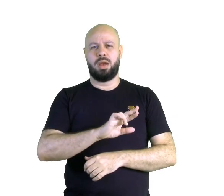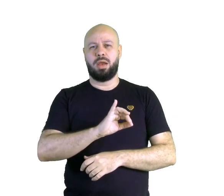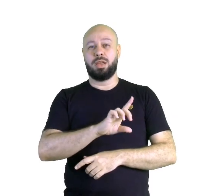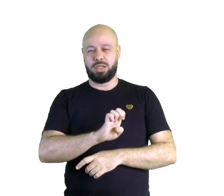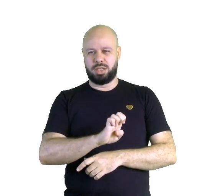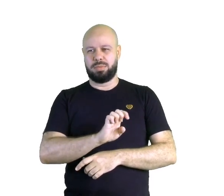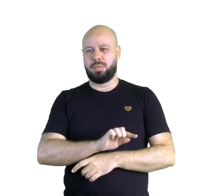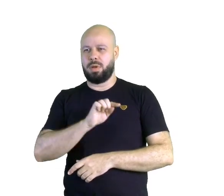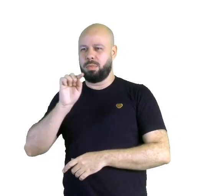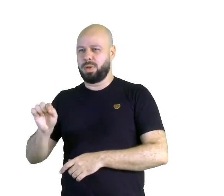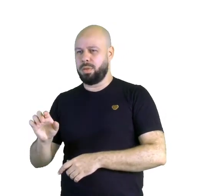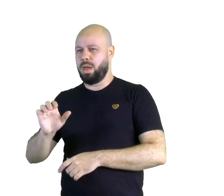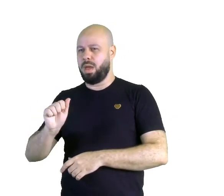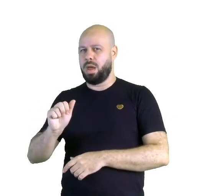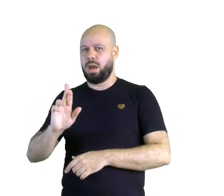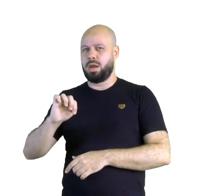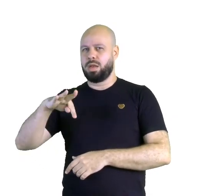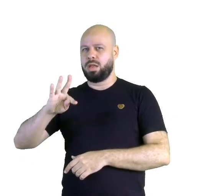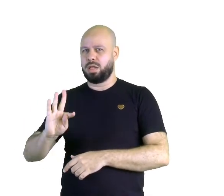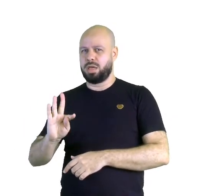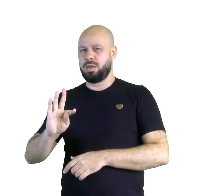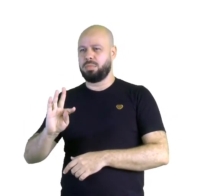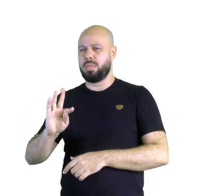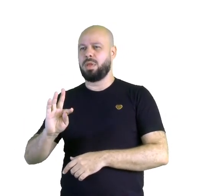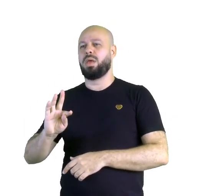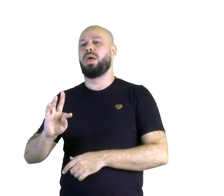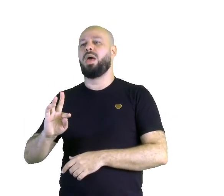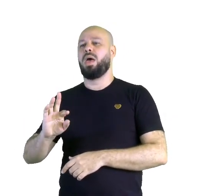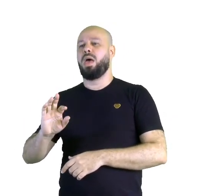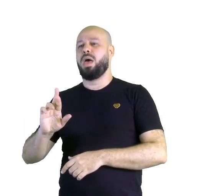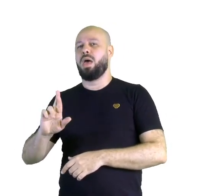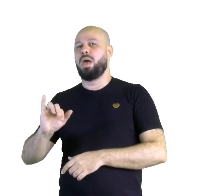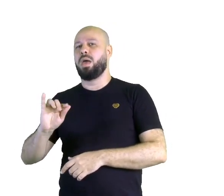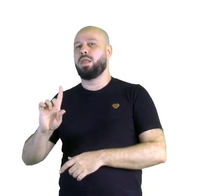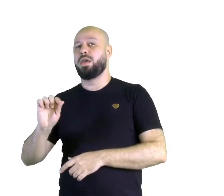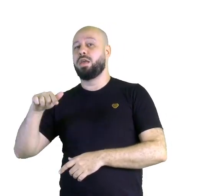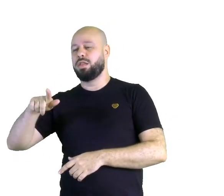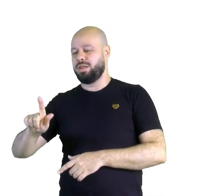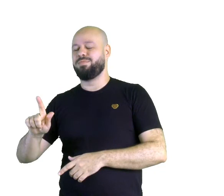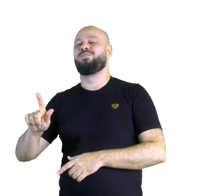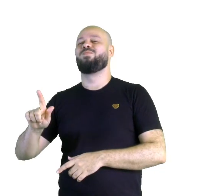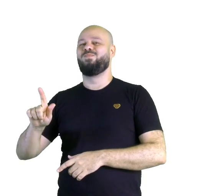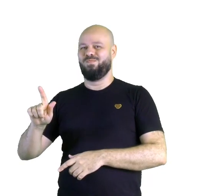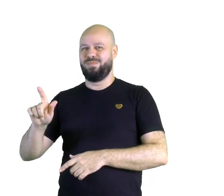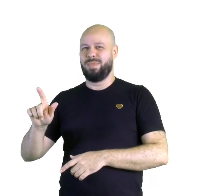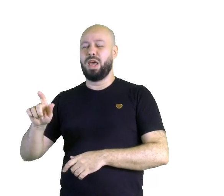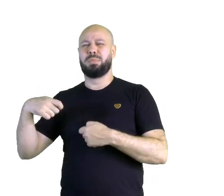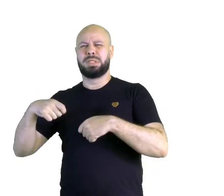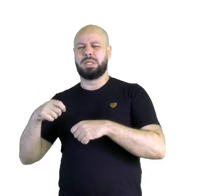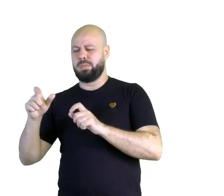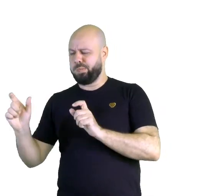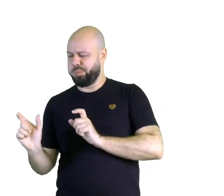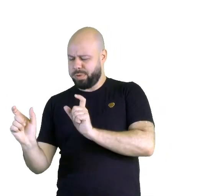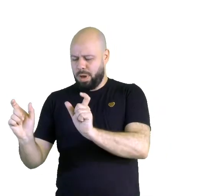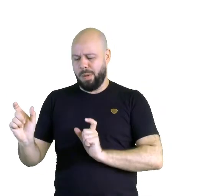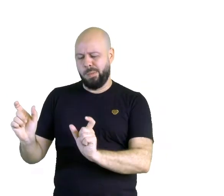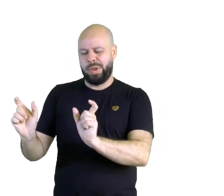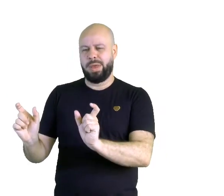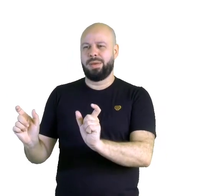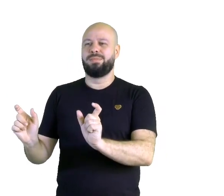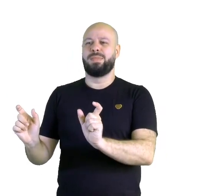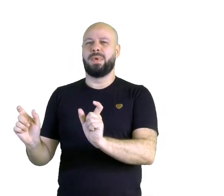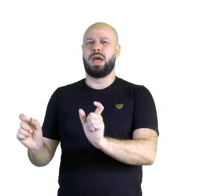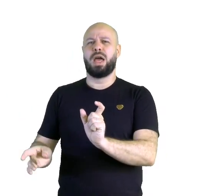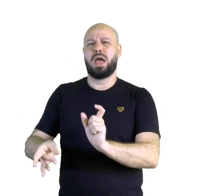Eles não estão andando de bicicleta. Então, o que vocês têm que notar? Pessoal, o que vocês têm que colocar